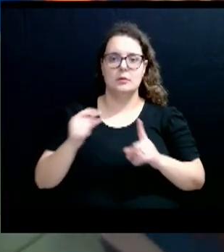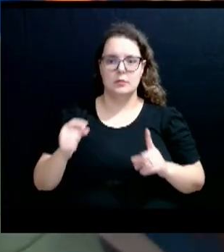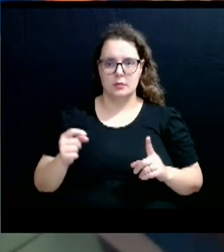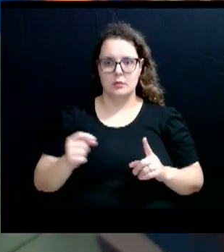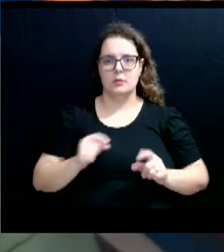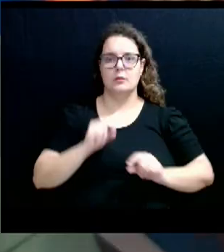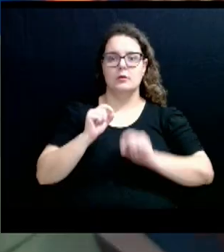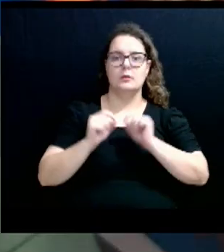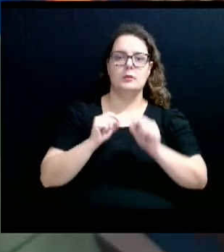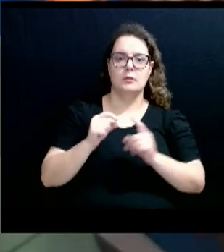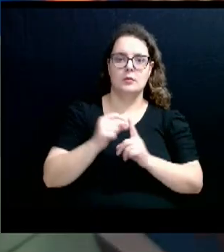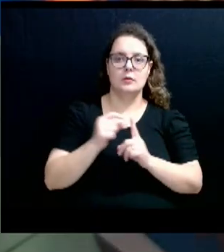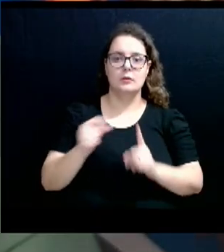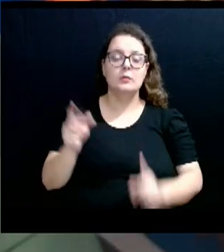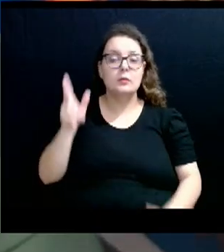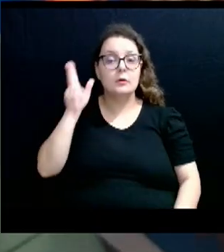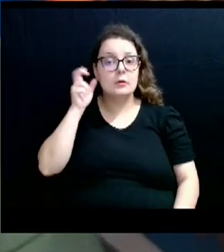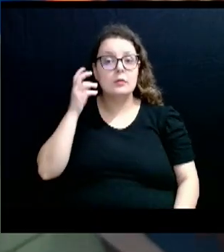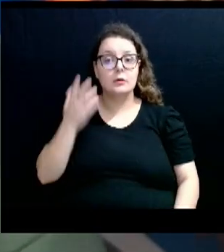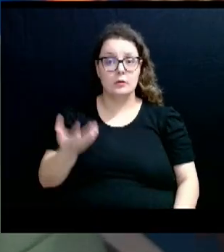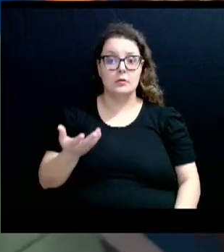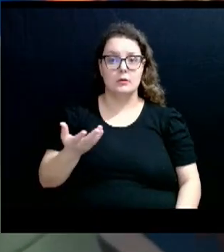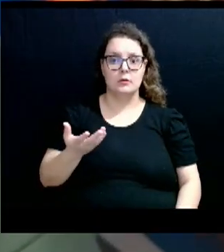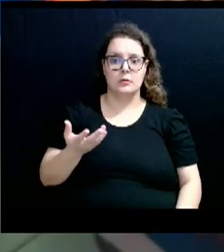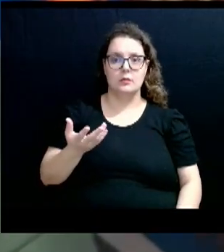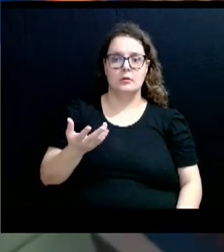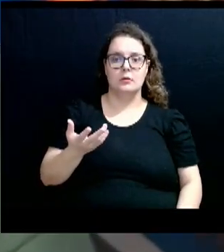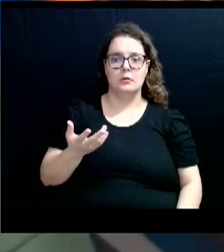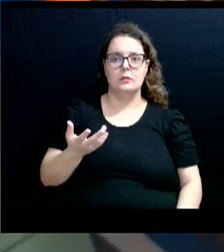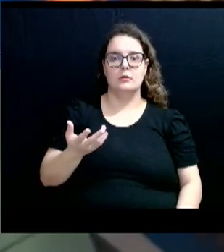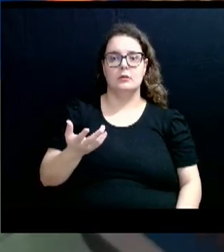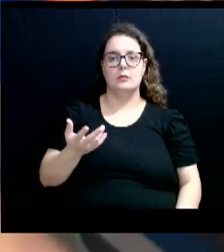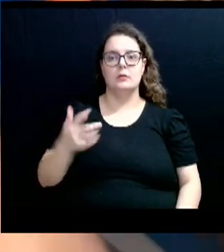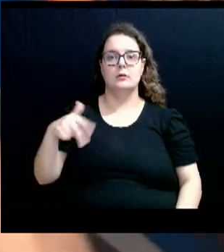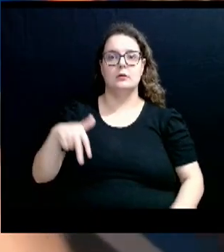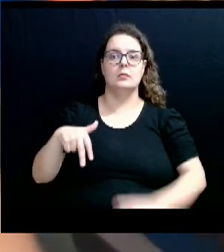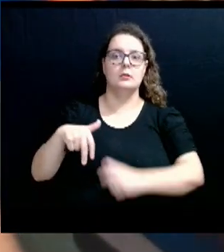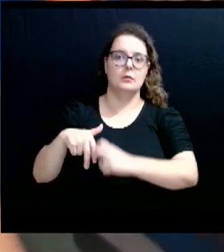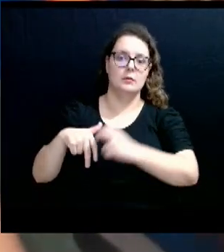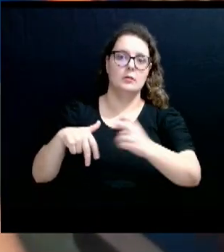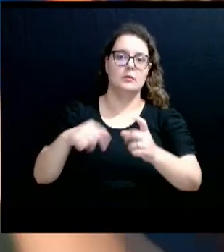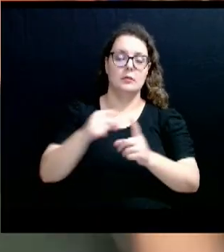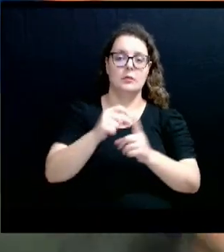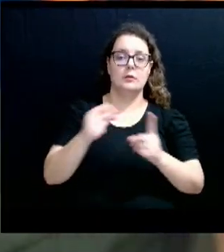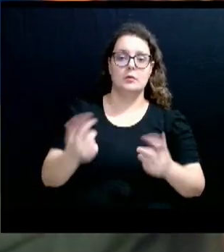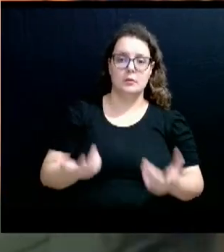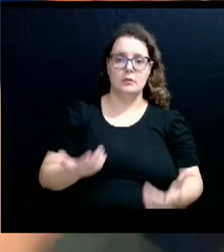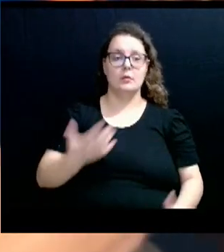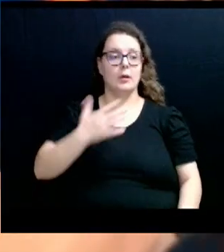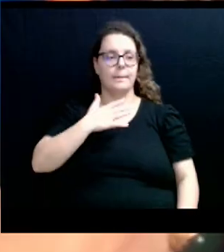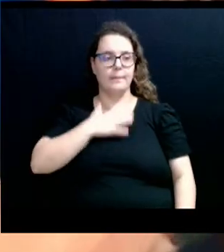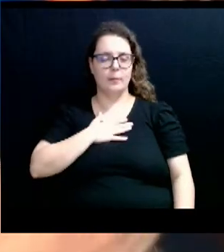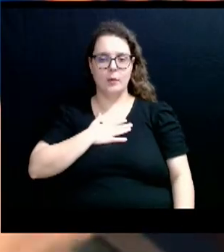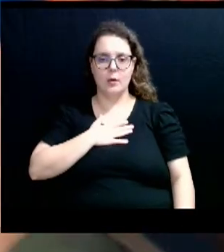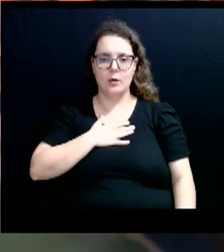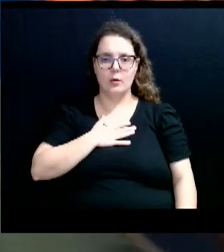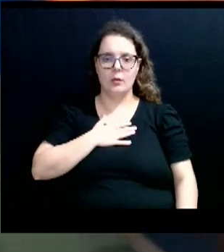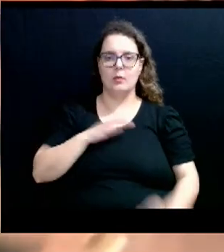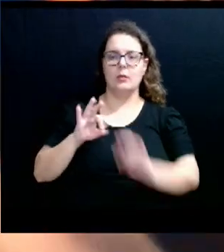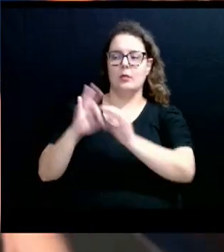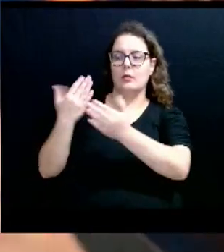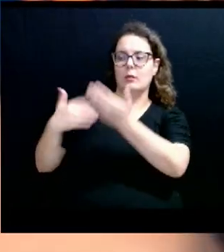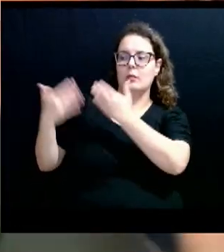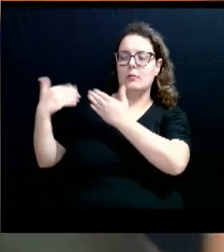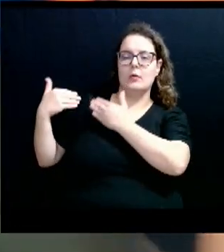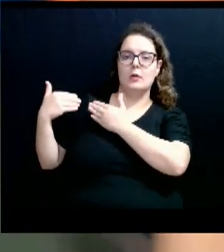quem eu escuto a voz falando essa frase? Isso é meu? Isso é dos meus ancestrais?